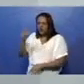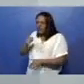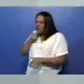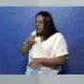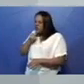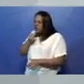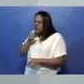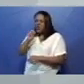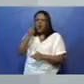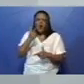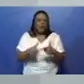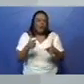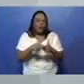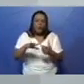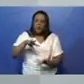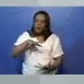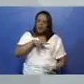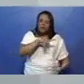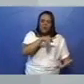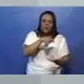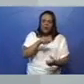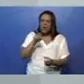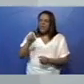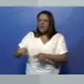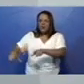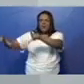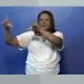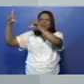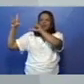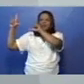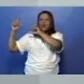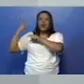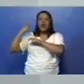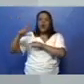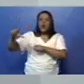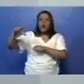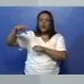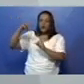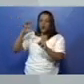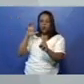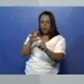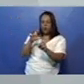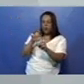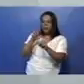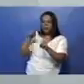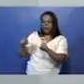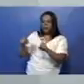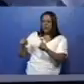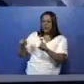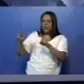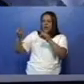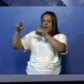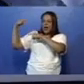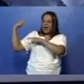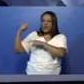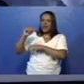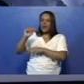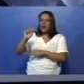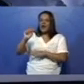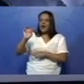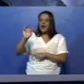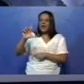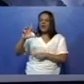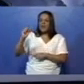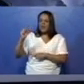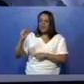tá? Aqui, essa imagem, ela é de um outro mito, que aqui a gente tem o Atlas, que era um deus que ele